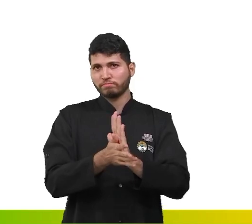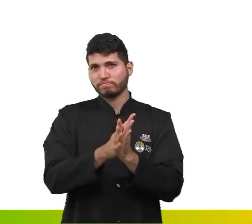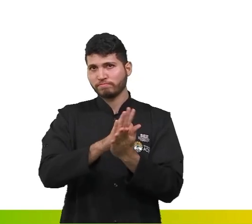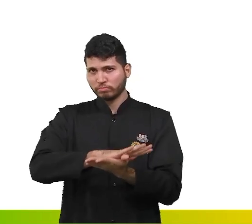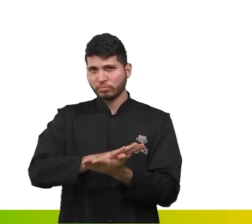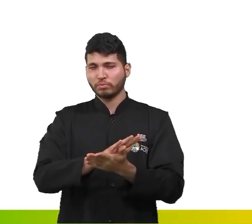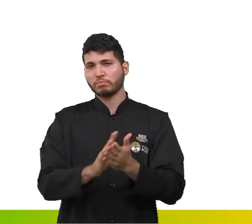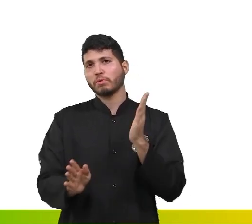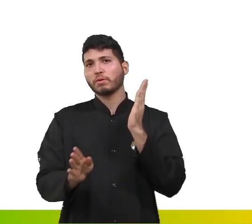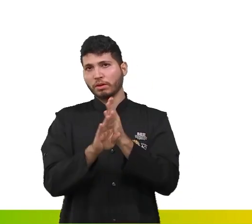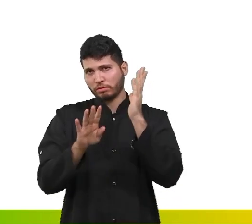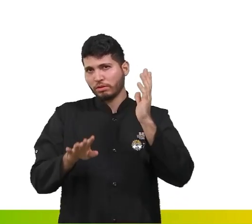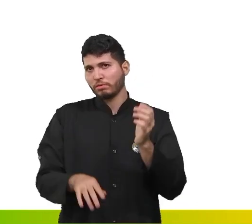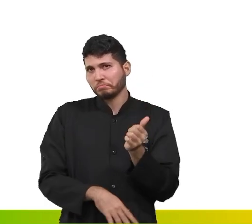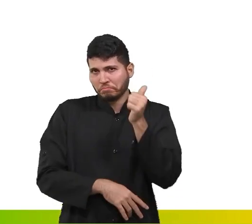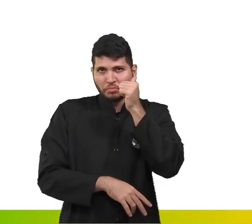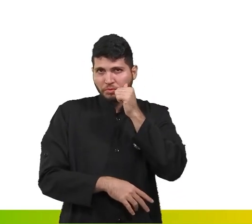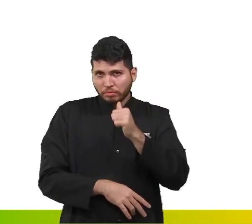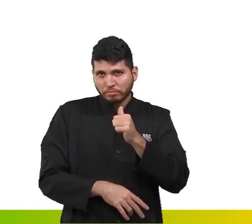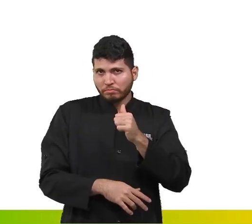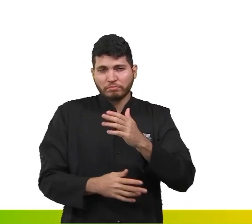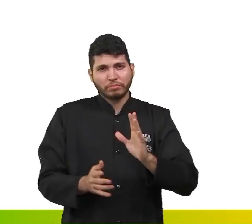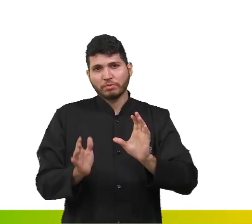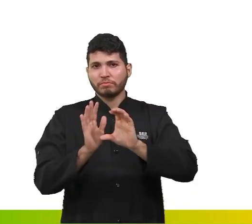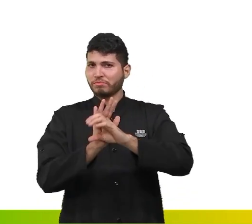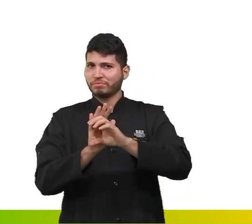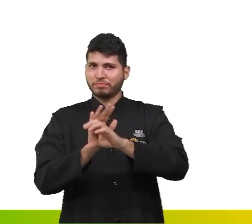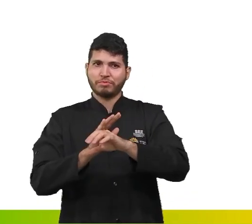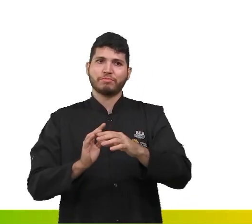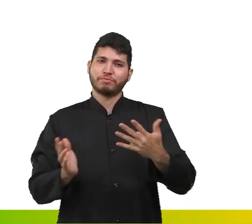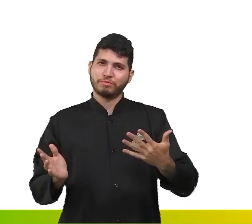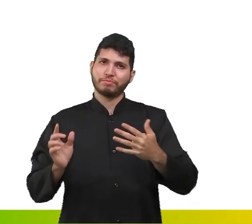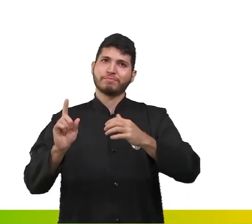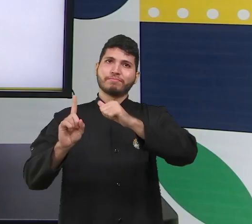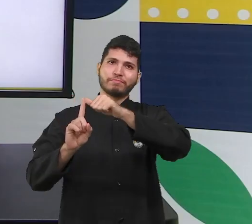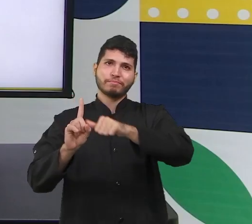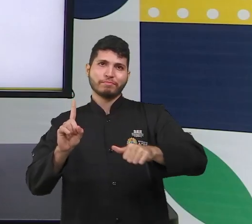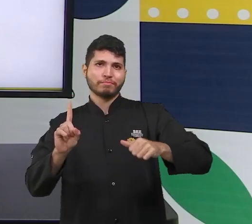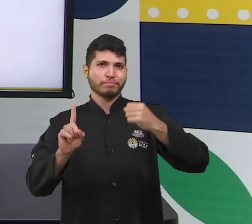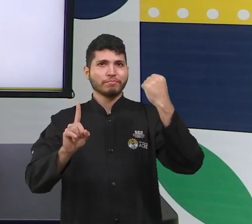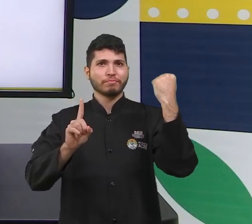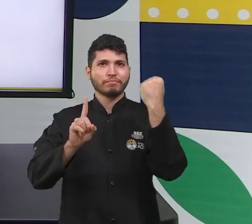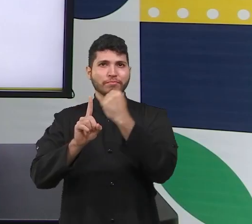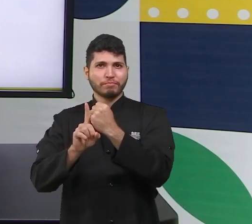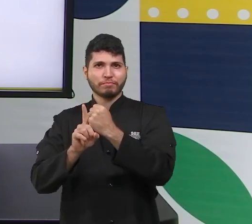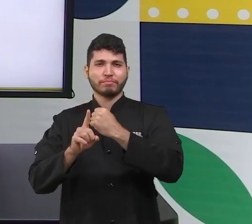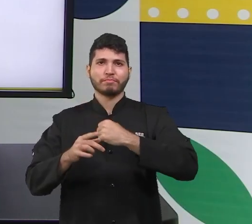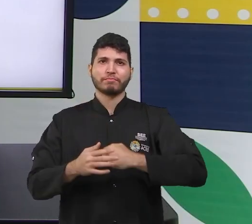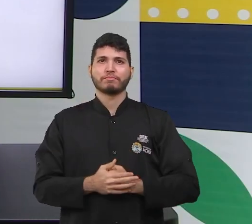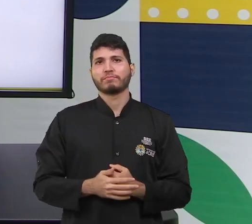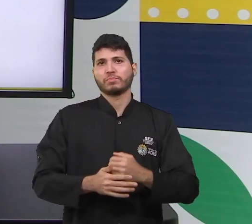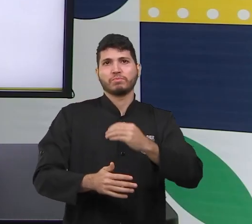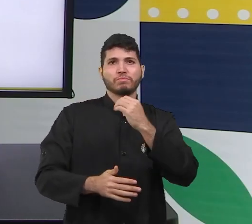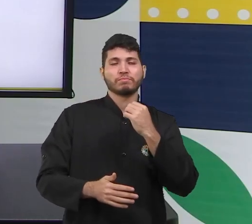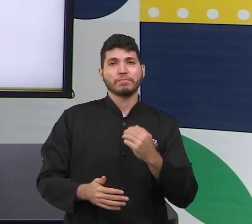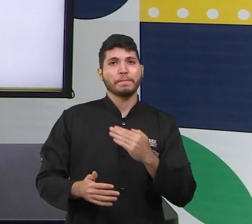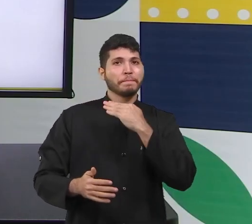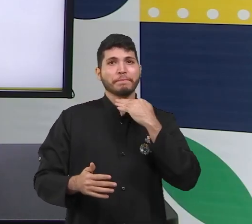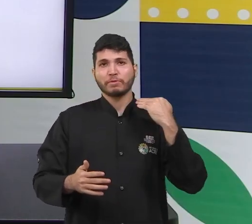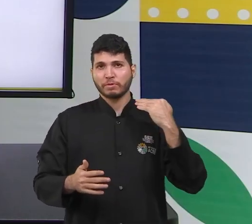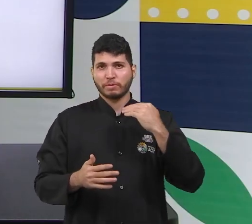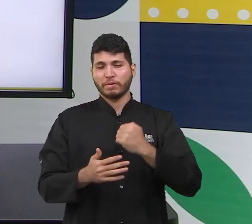condição feminina. Então esse é o conceito de feminicídio. Feminicídio é o assassinato